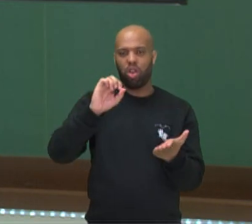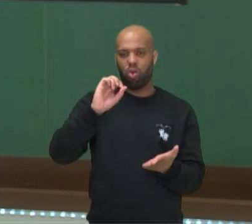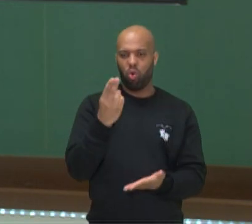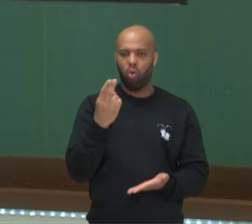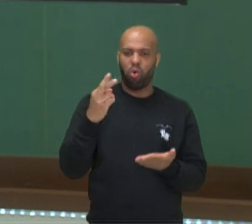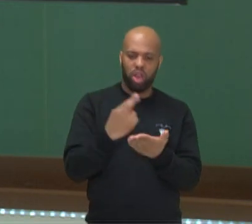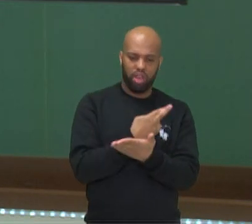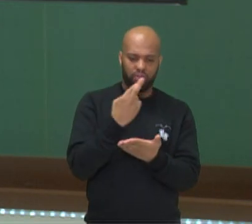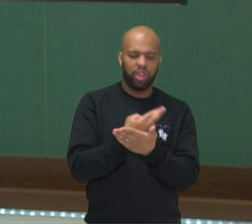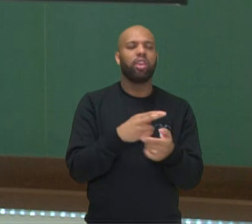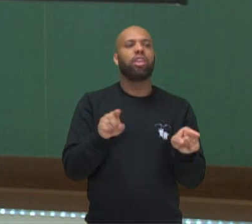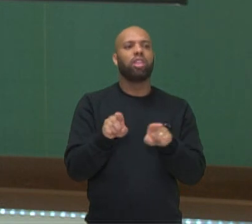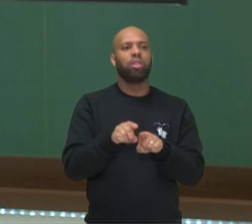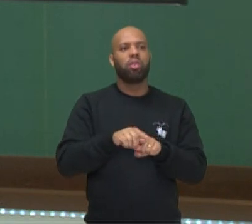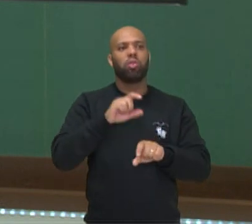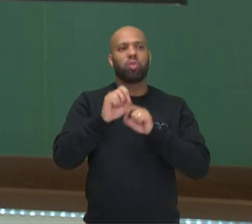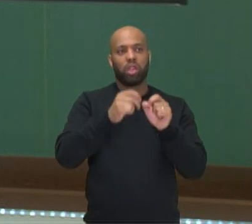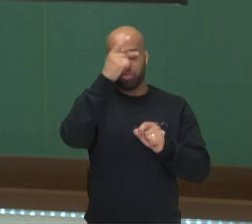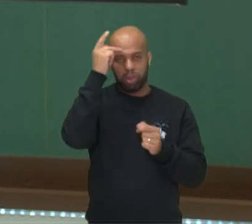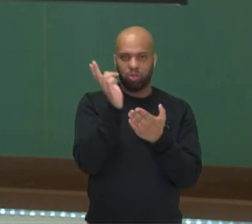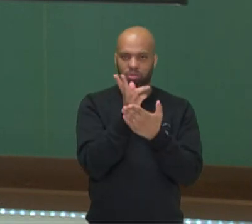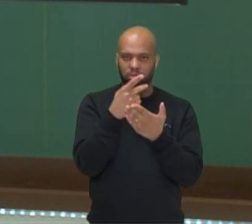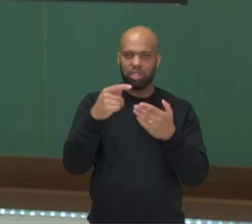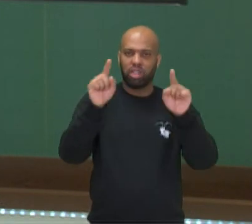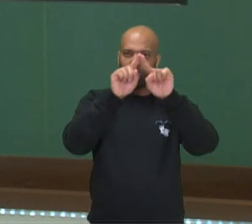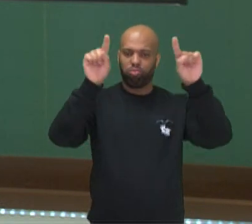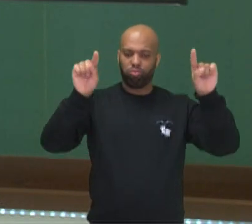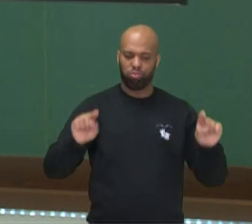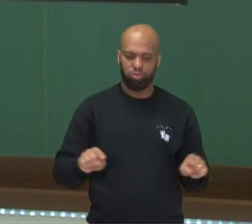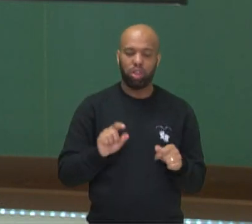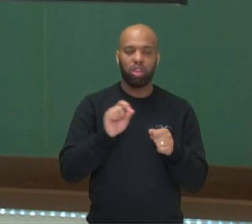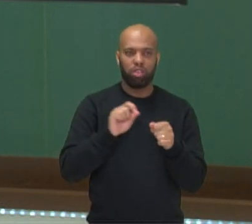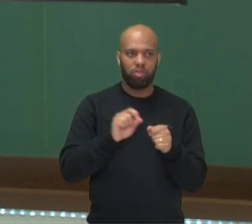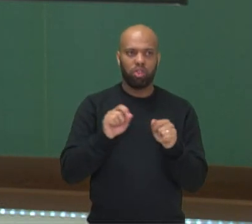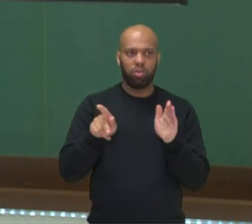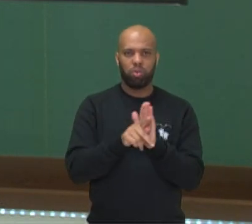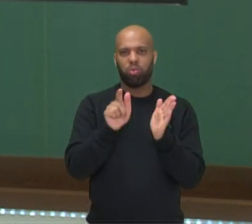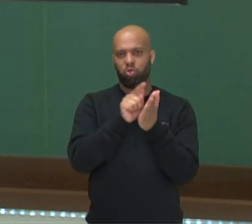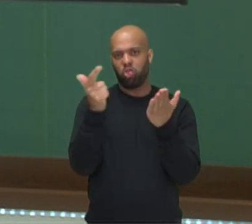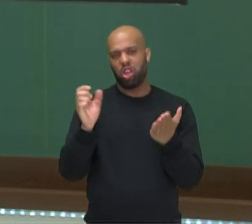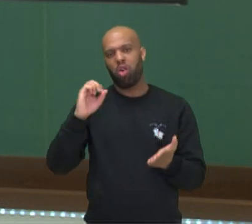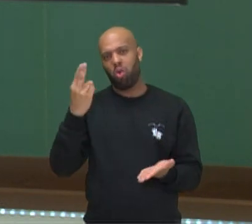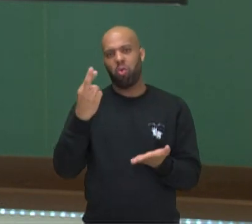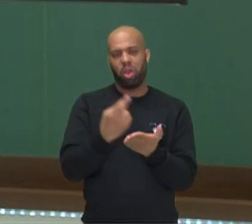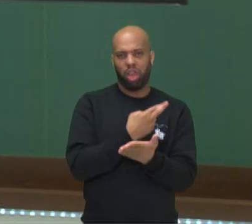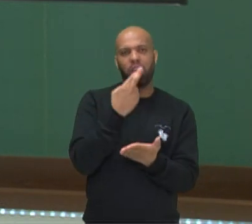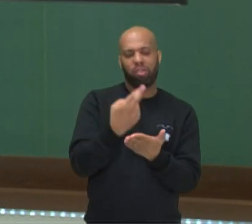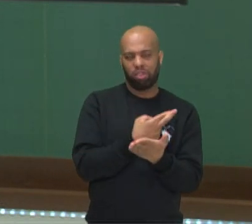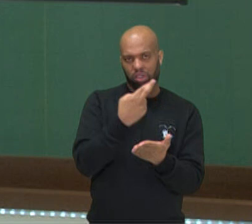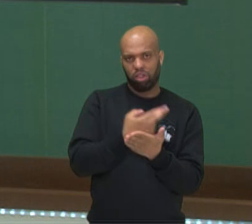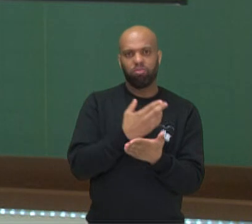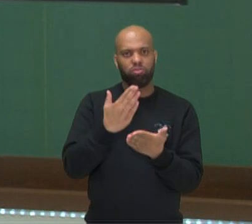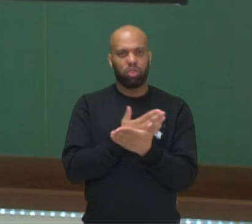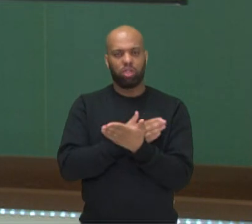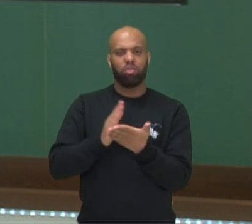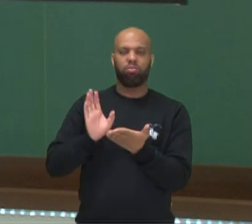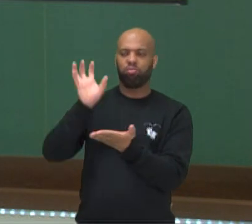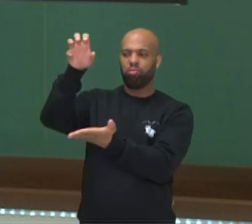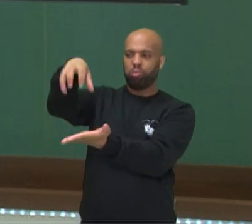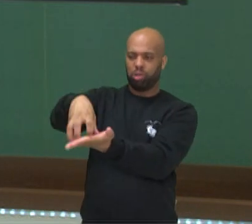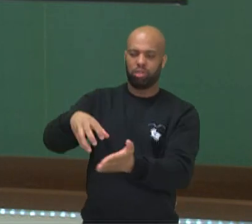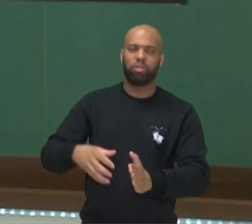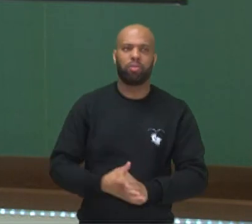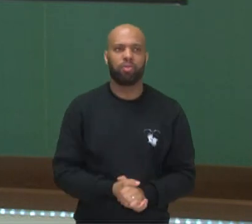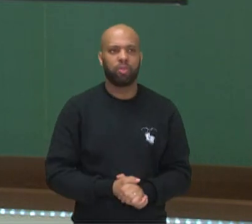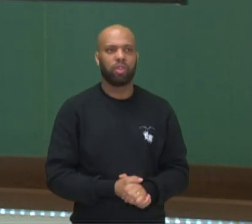ele provavelmente é um chargista, né? Ele produz charges para a edição de determinado jornal ou de